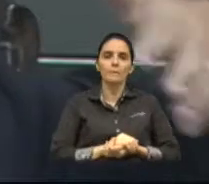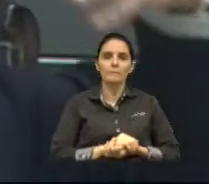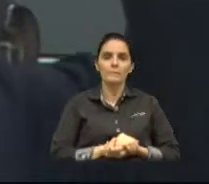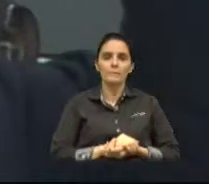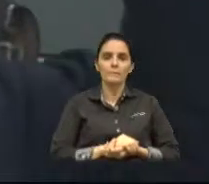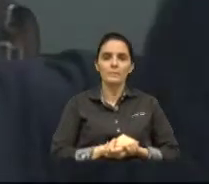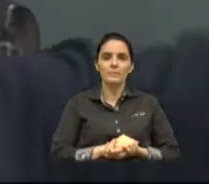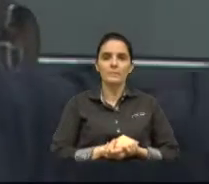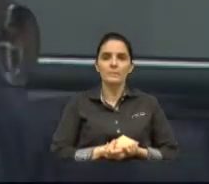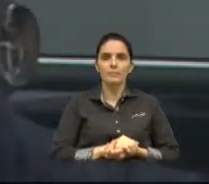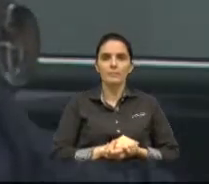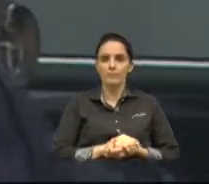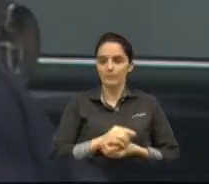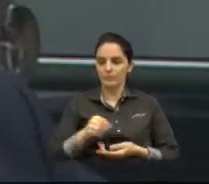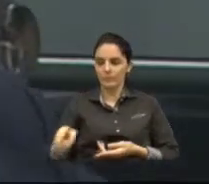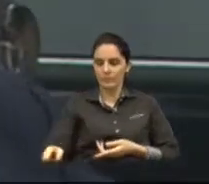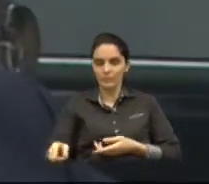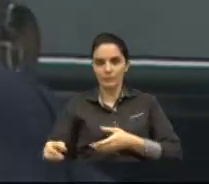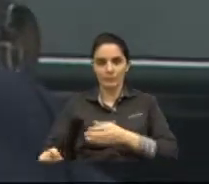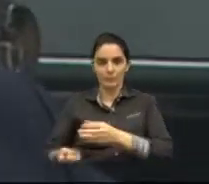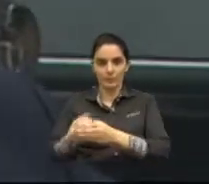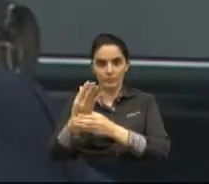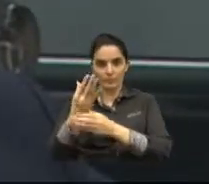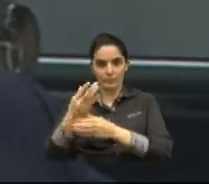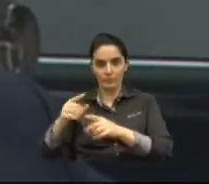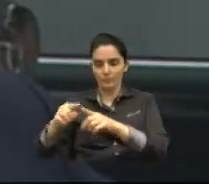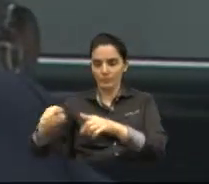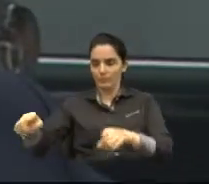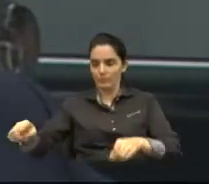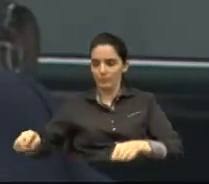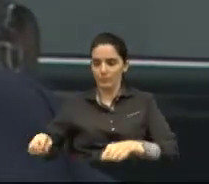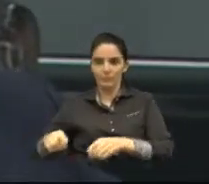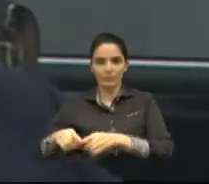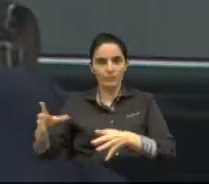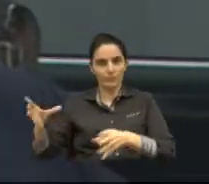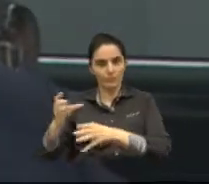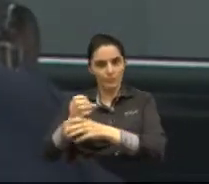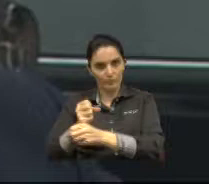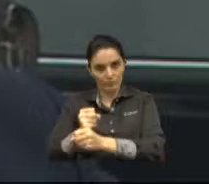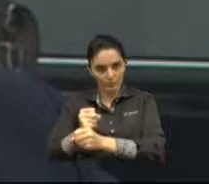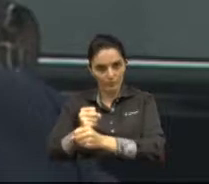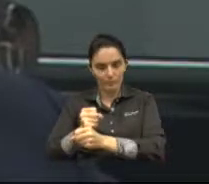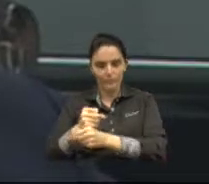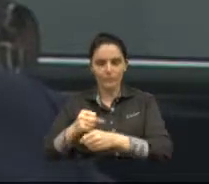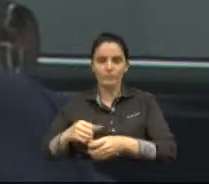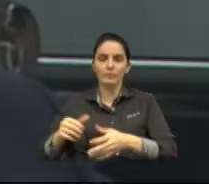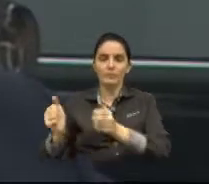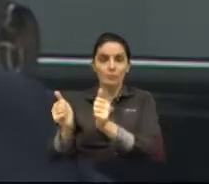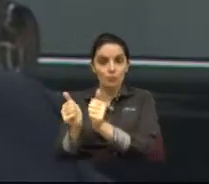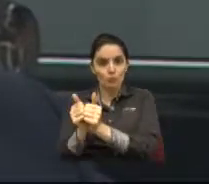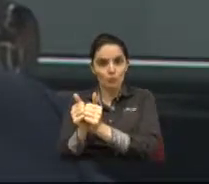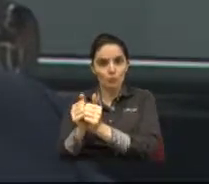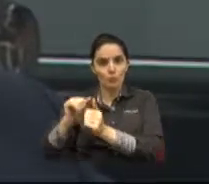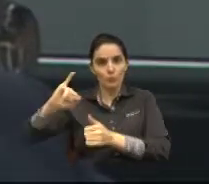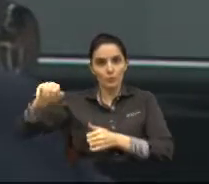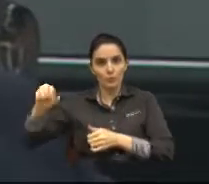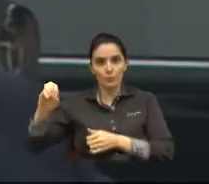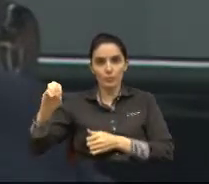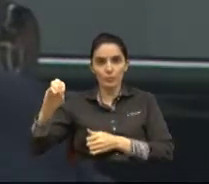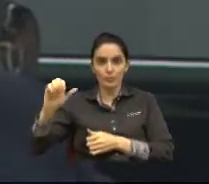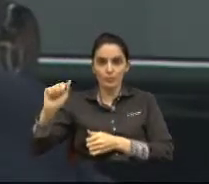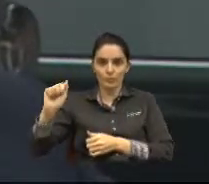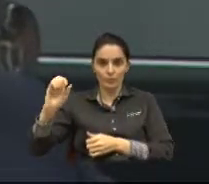aqui, montou seu escritório de contabilidade, juntamente com o João José dos Santos, sócios,